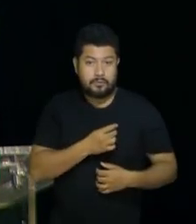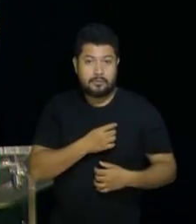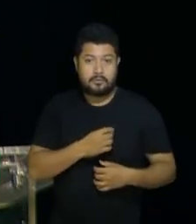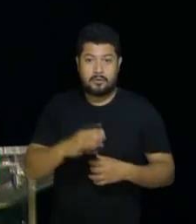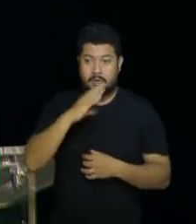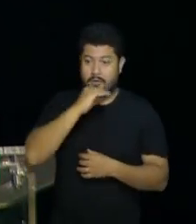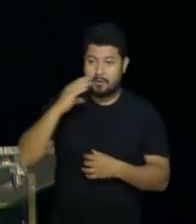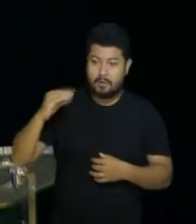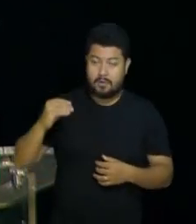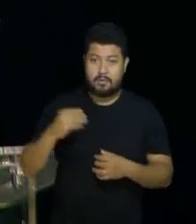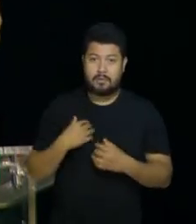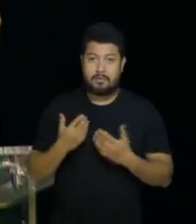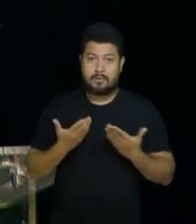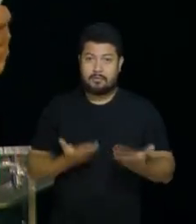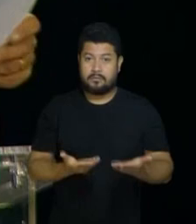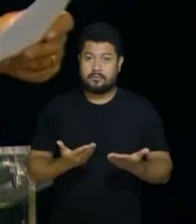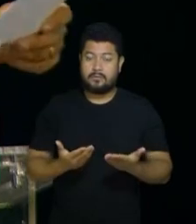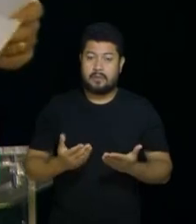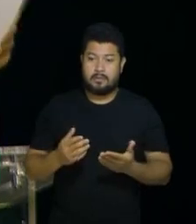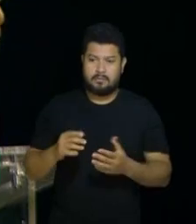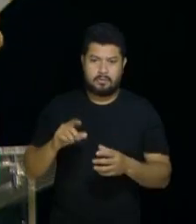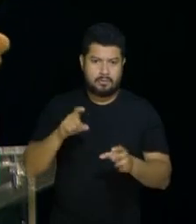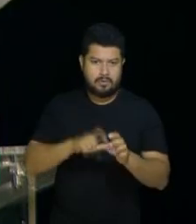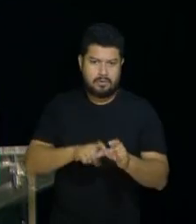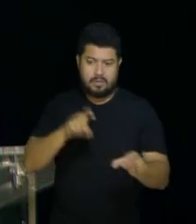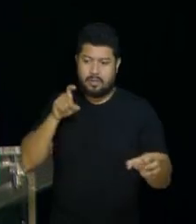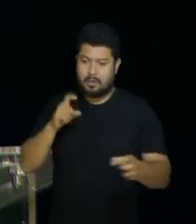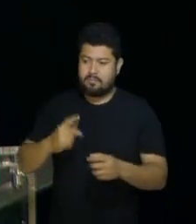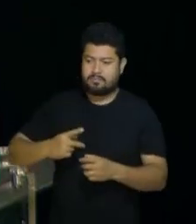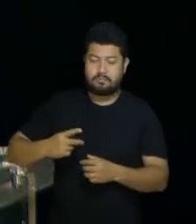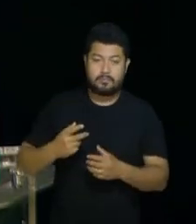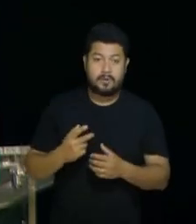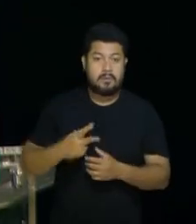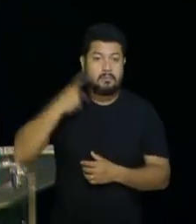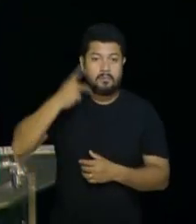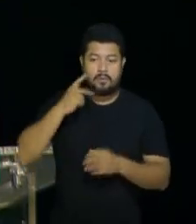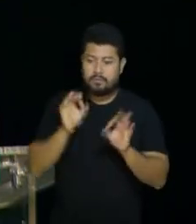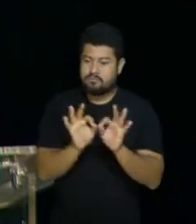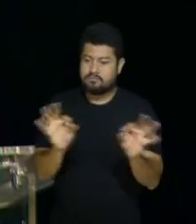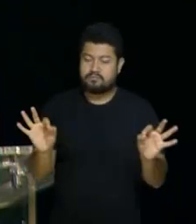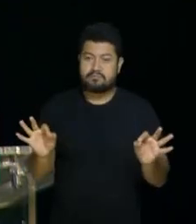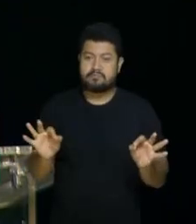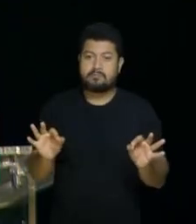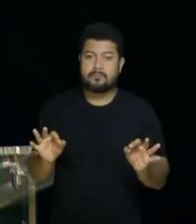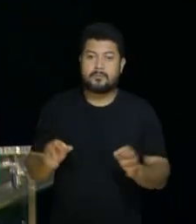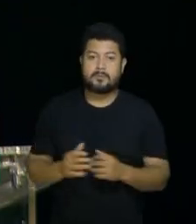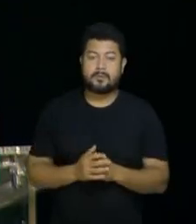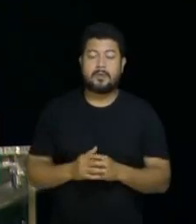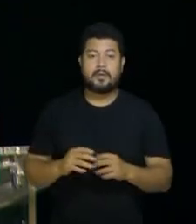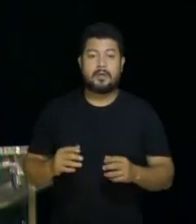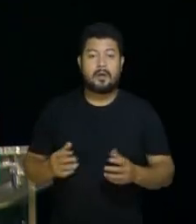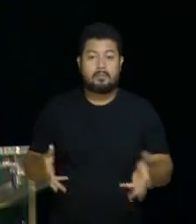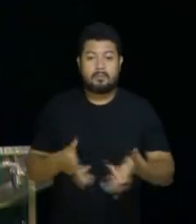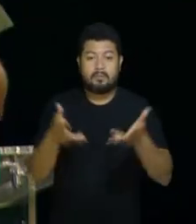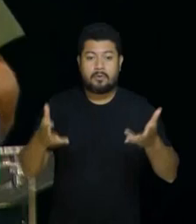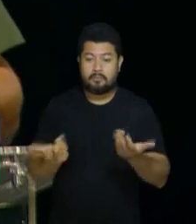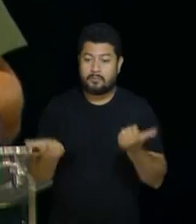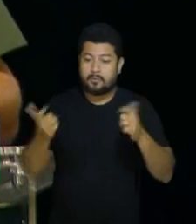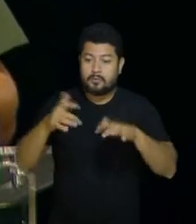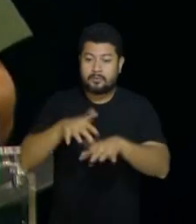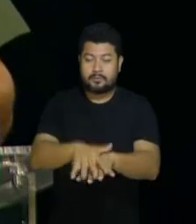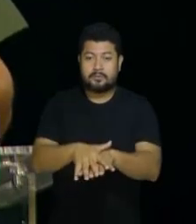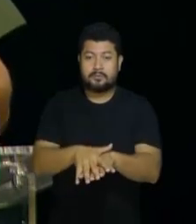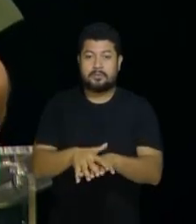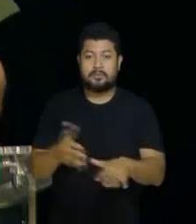vínculo político-partidário e que valoriza e promove a inclusão e a participação de todas